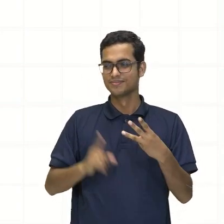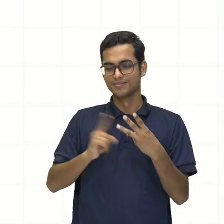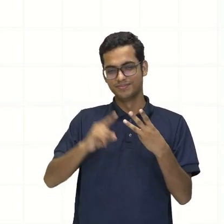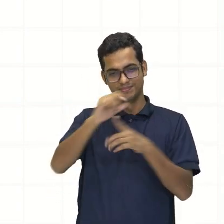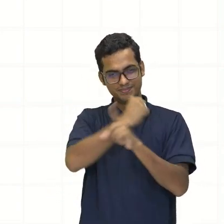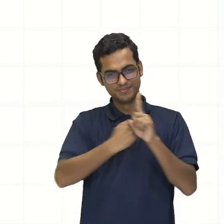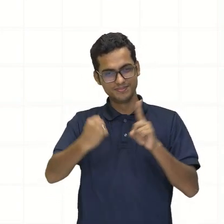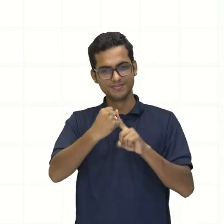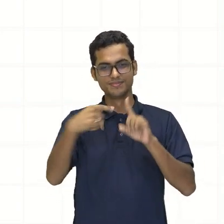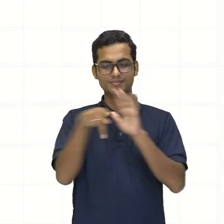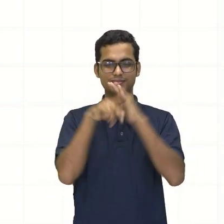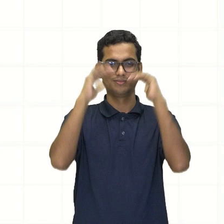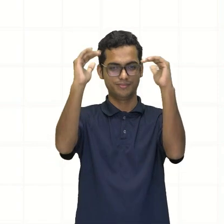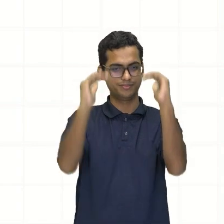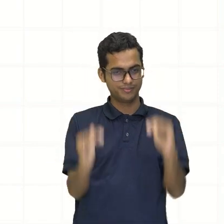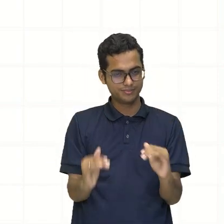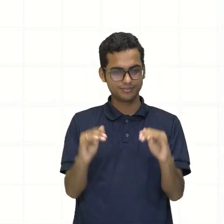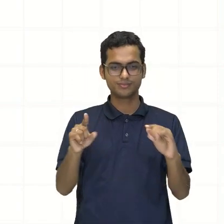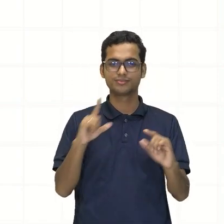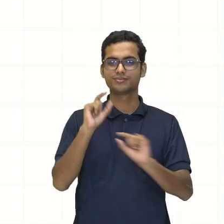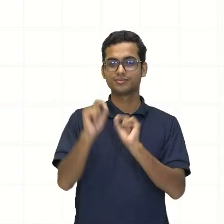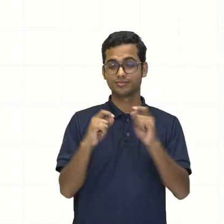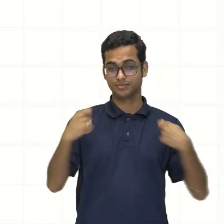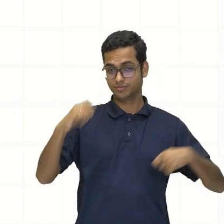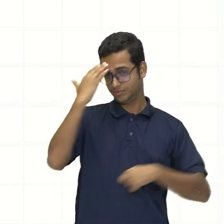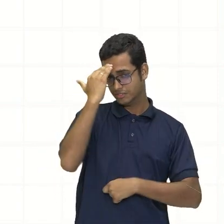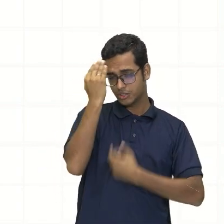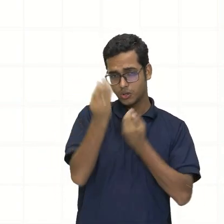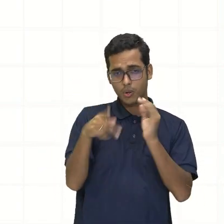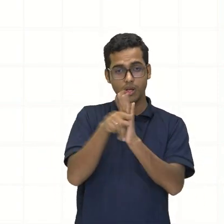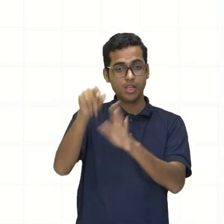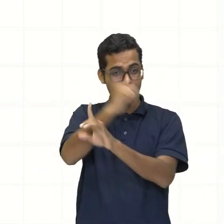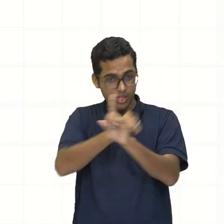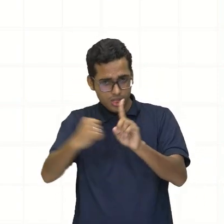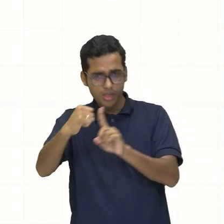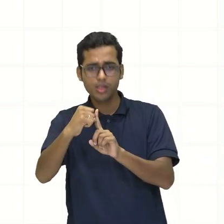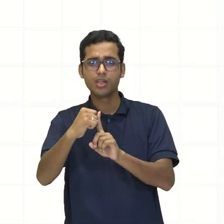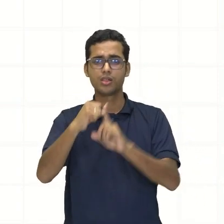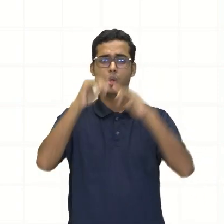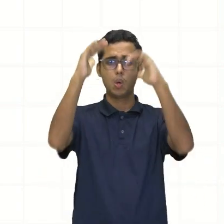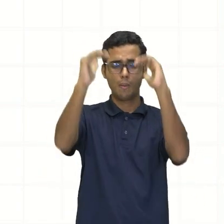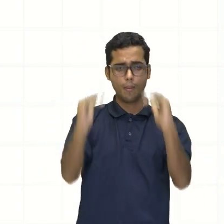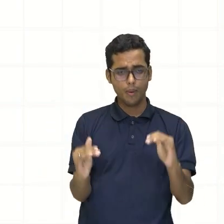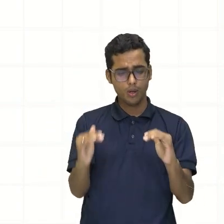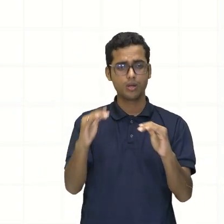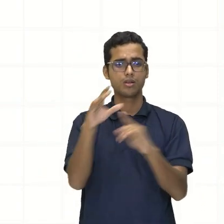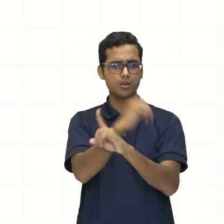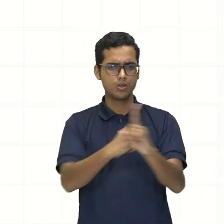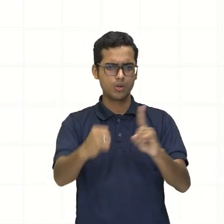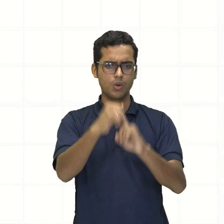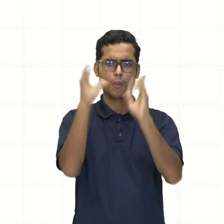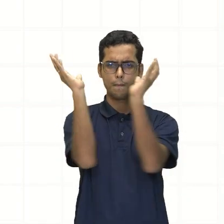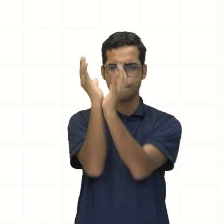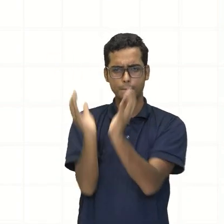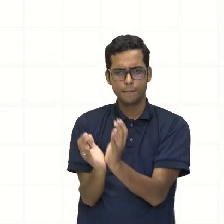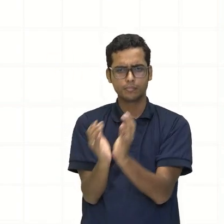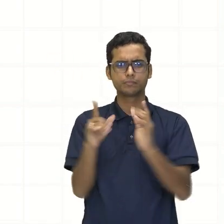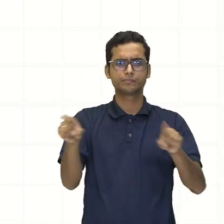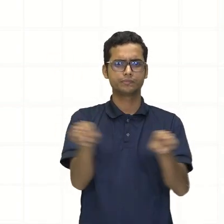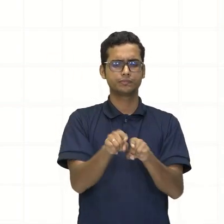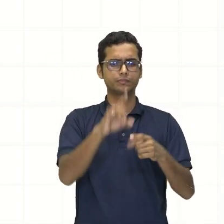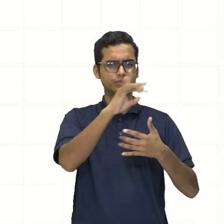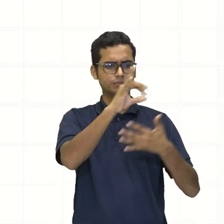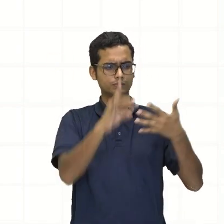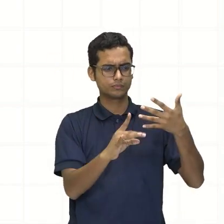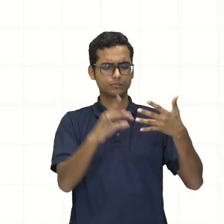hierarquizada, precisamos entender que é uma sociedade dividida em grupos sociais, em que cada grupo